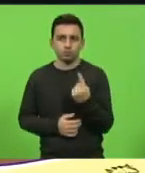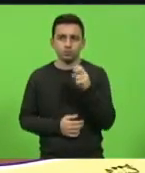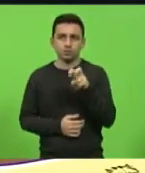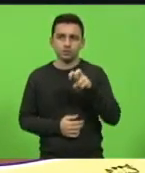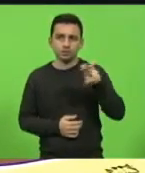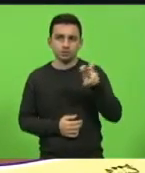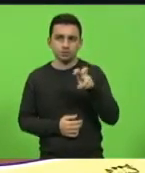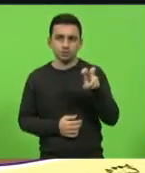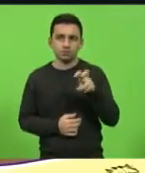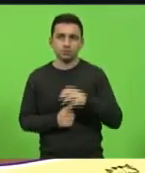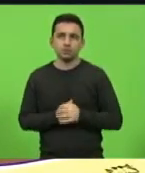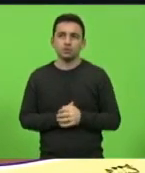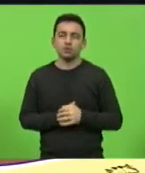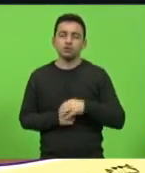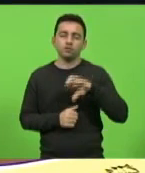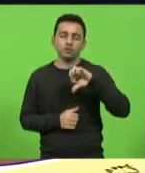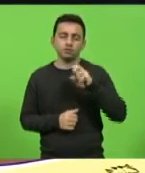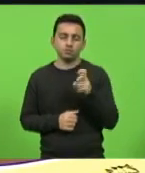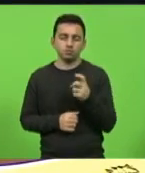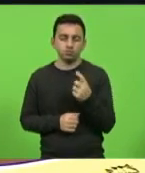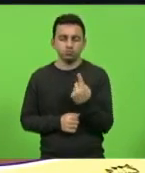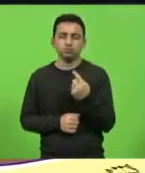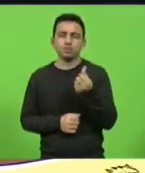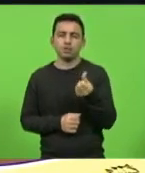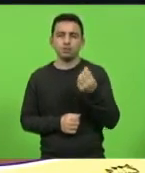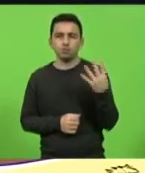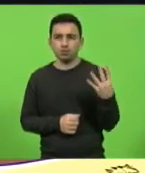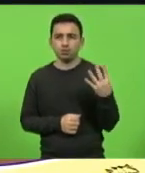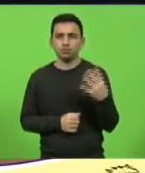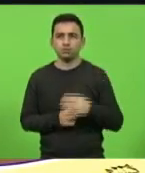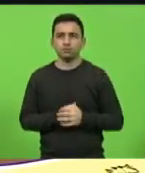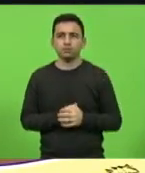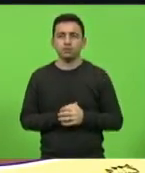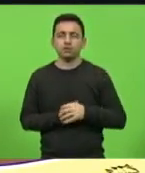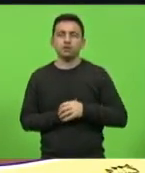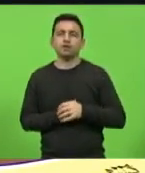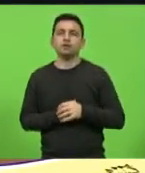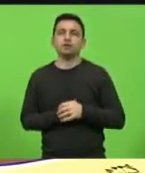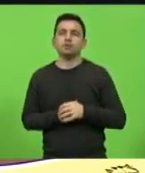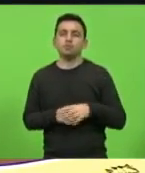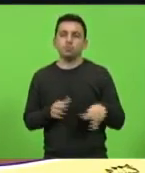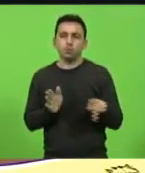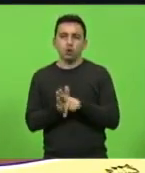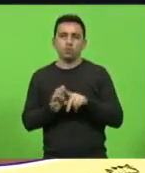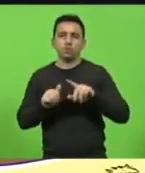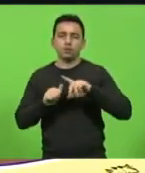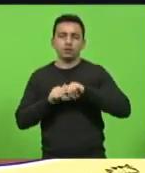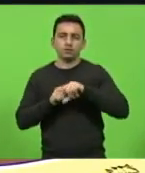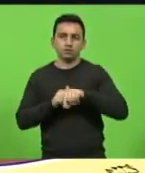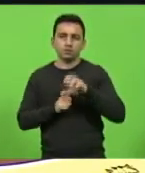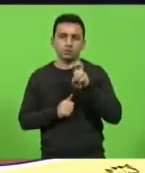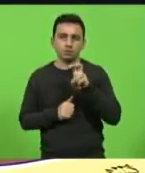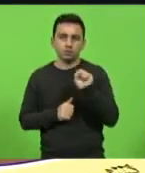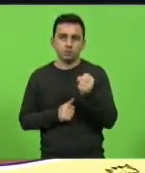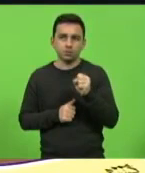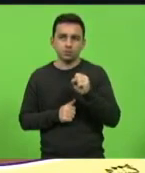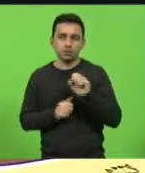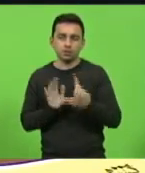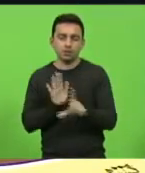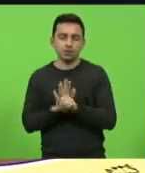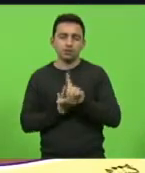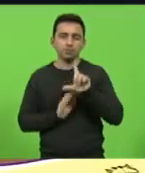9155 a 9164, com fulcro no artigo 58 da Lei